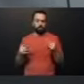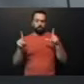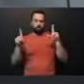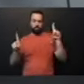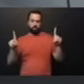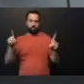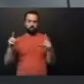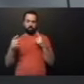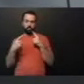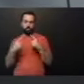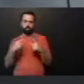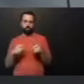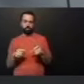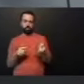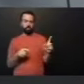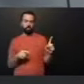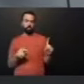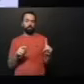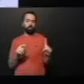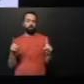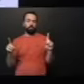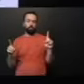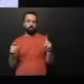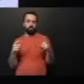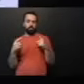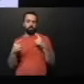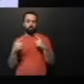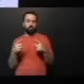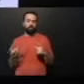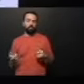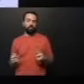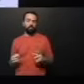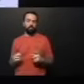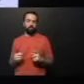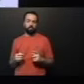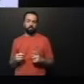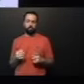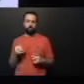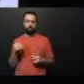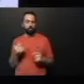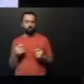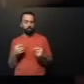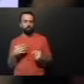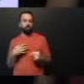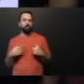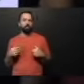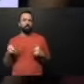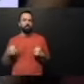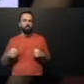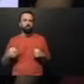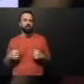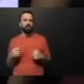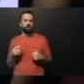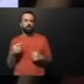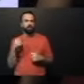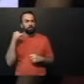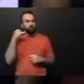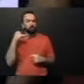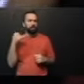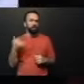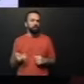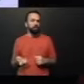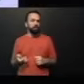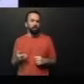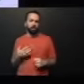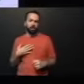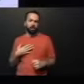Ninguém. Quem fala é você que está perguntando quem fala. Mas eu preciso saber com quem estou falando.